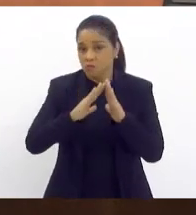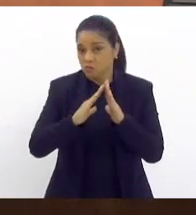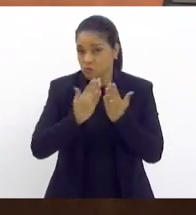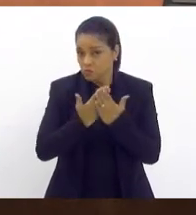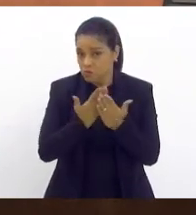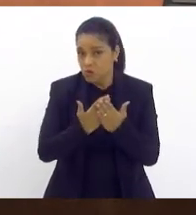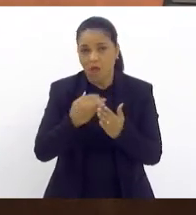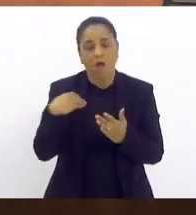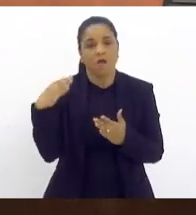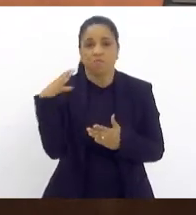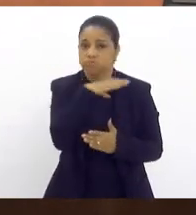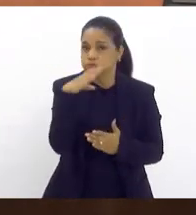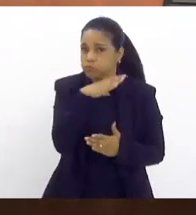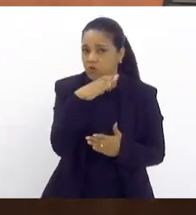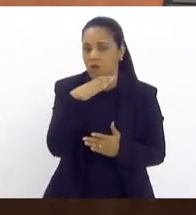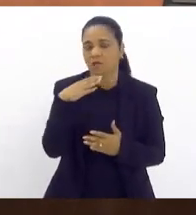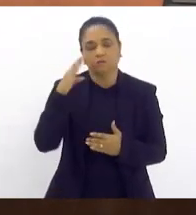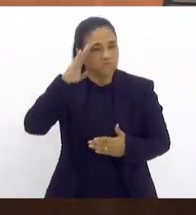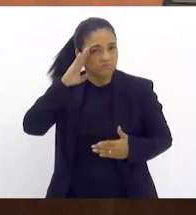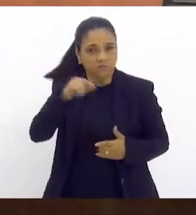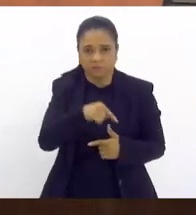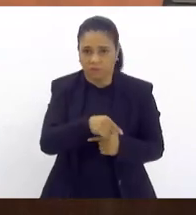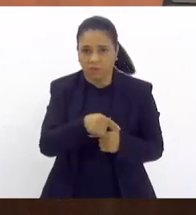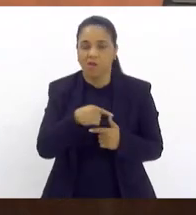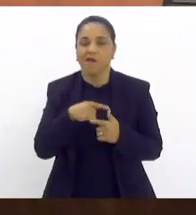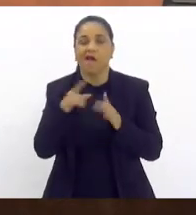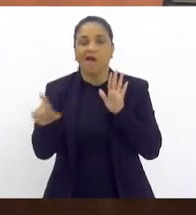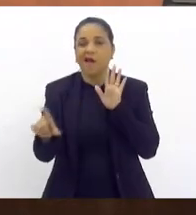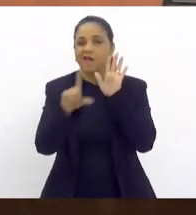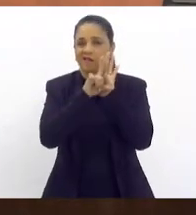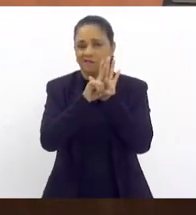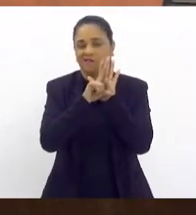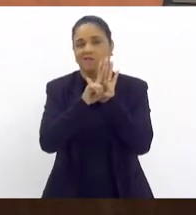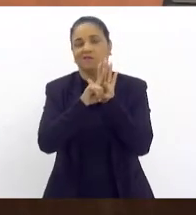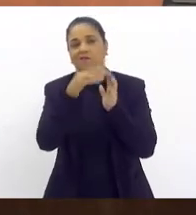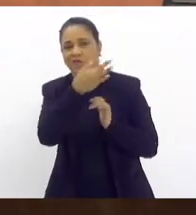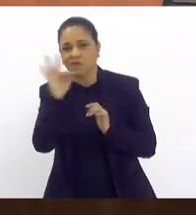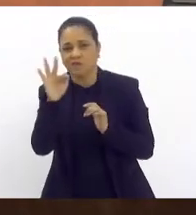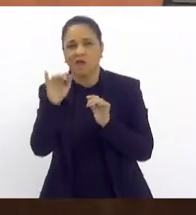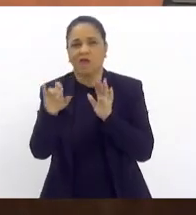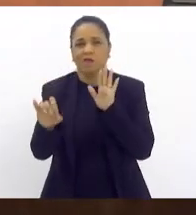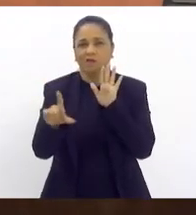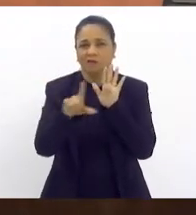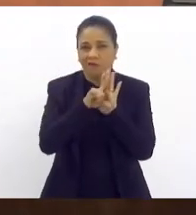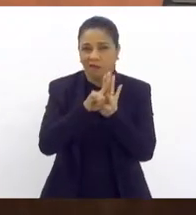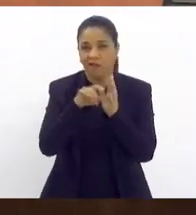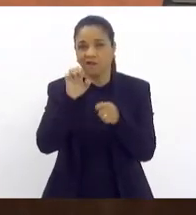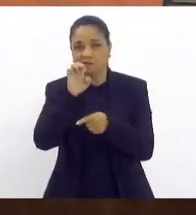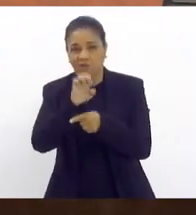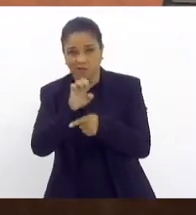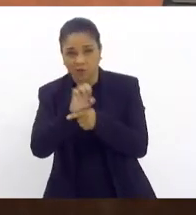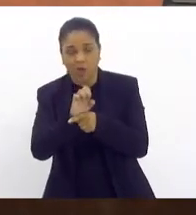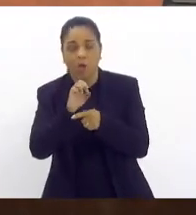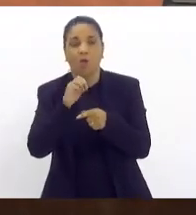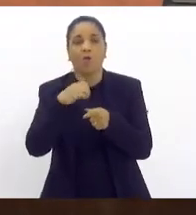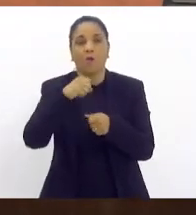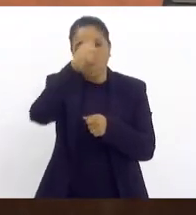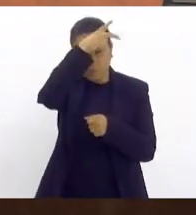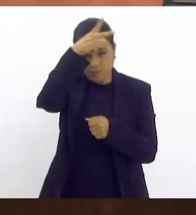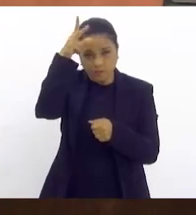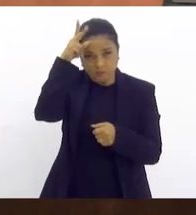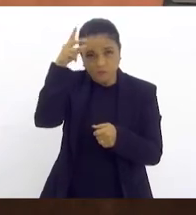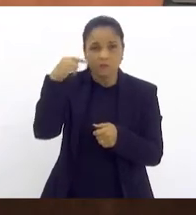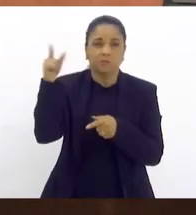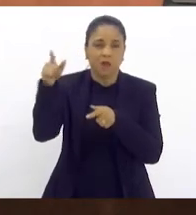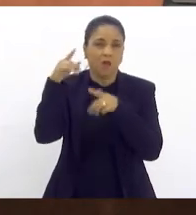inclusive Porque infelizmente a legislação federal estadual e que tem Até em alguns municípios como em Petrópolis ou autor